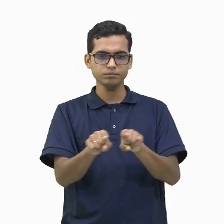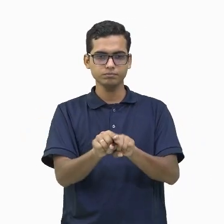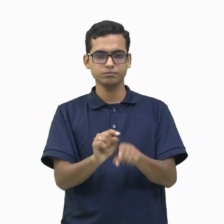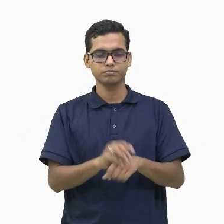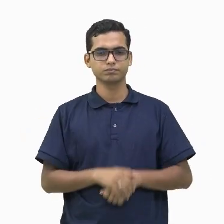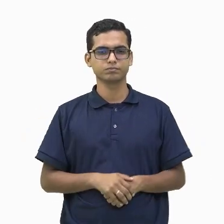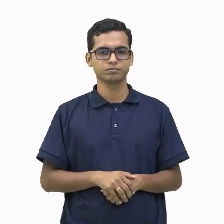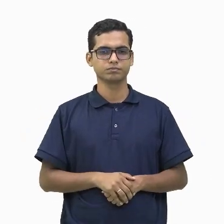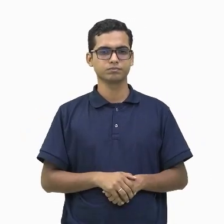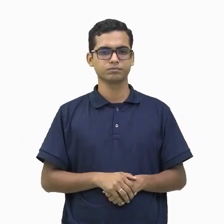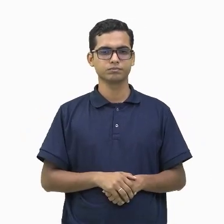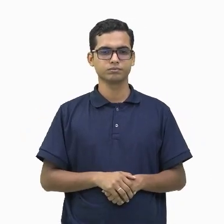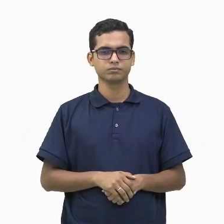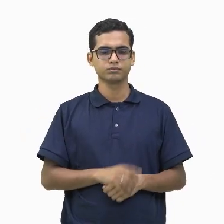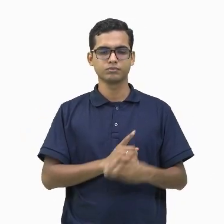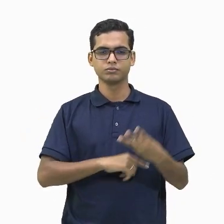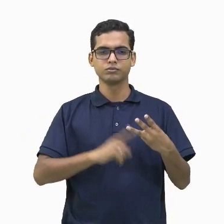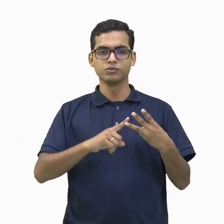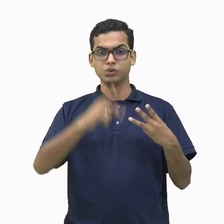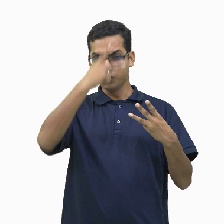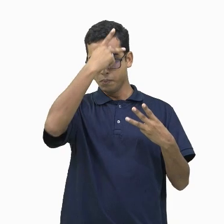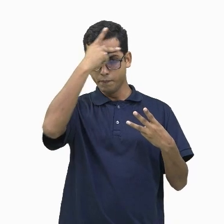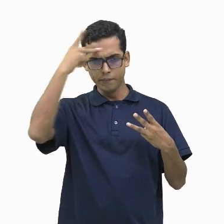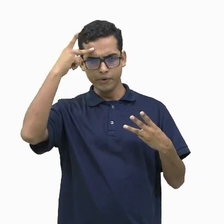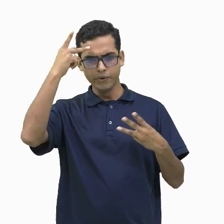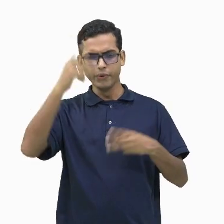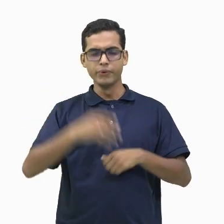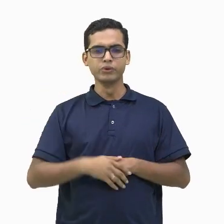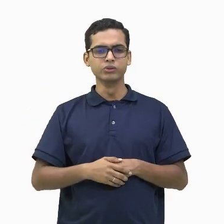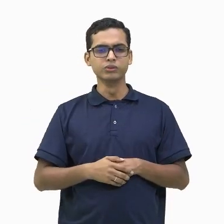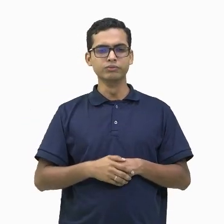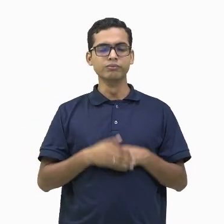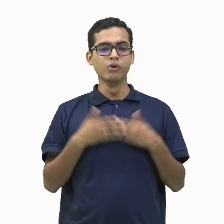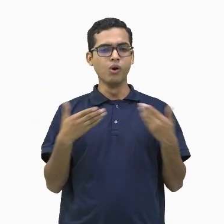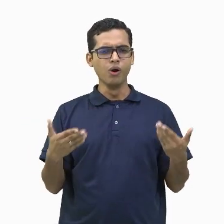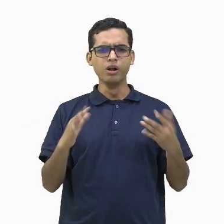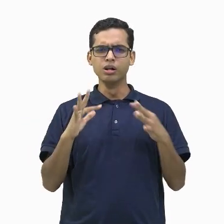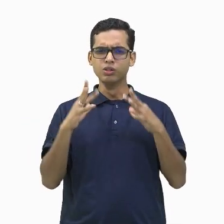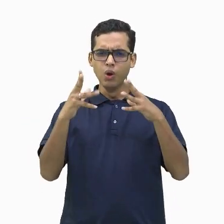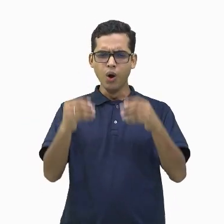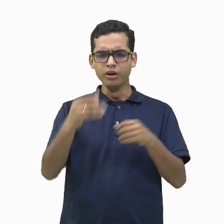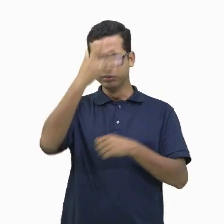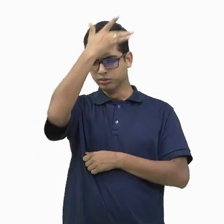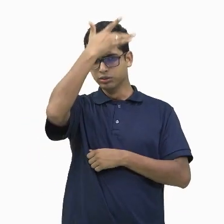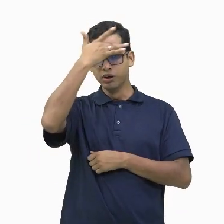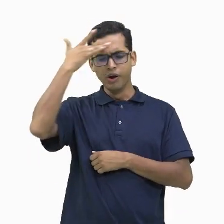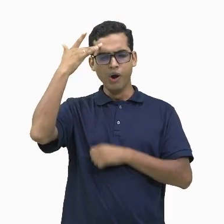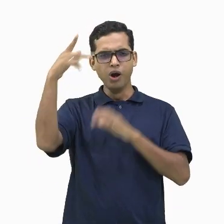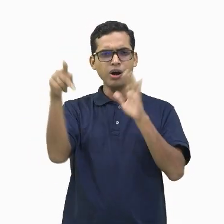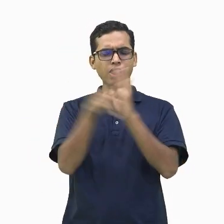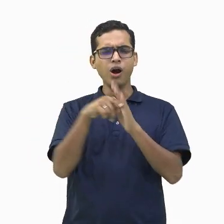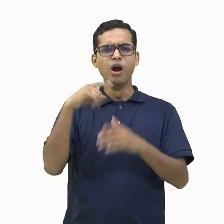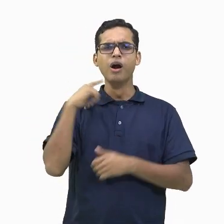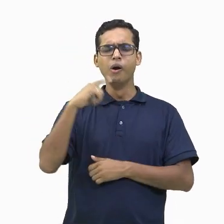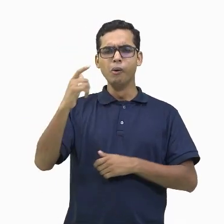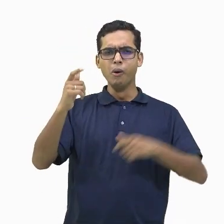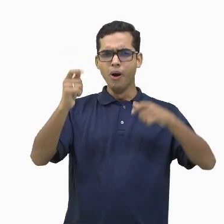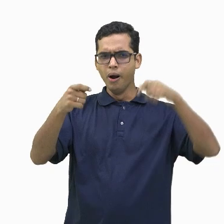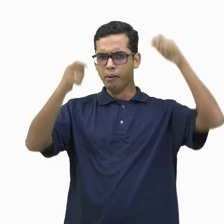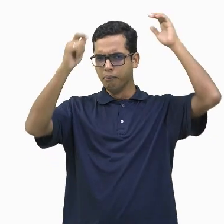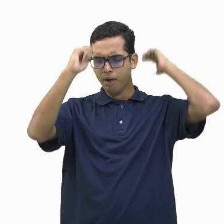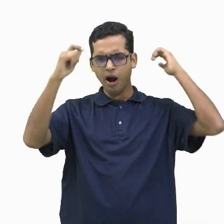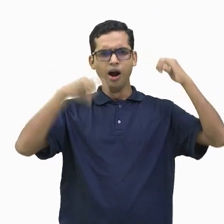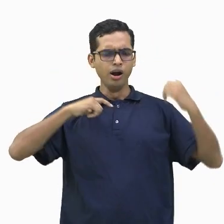seguinte. Aliás, todos os sertanejos somos assim. Quando ele usa a expressão todos